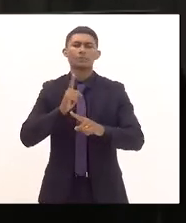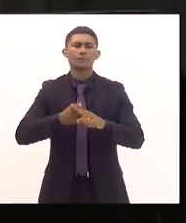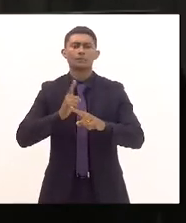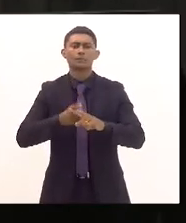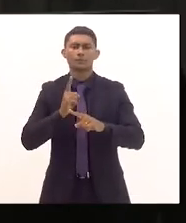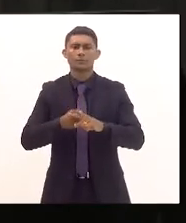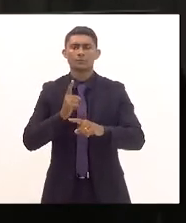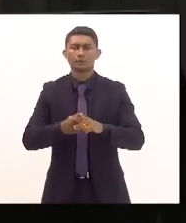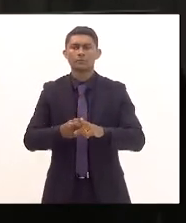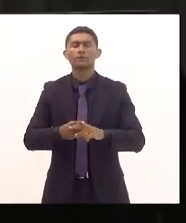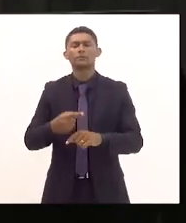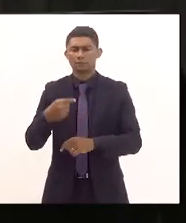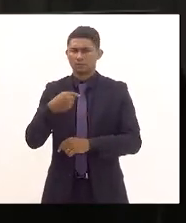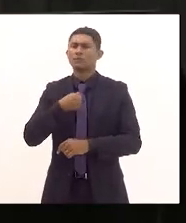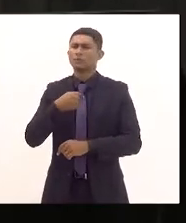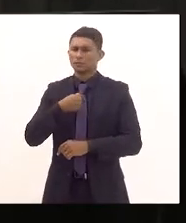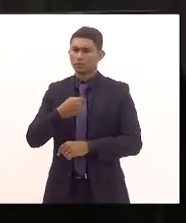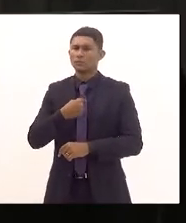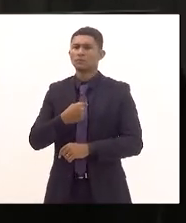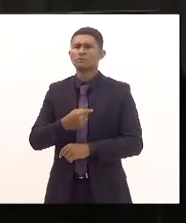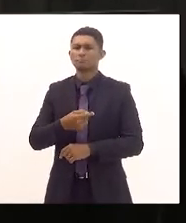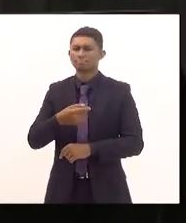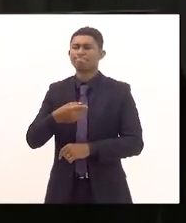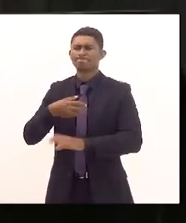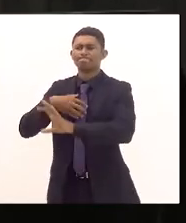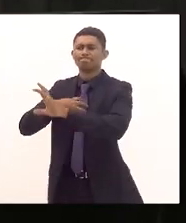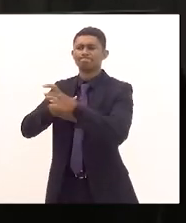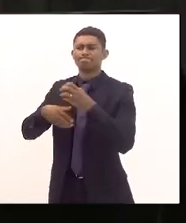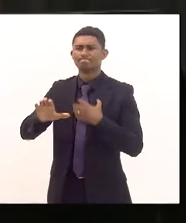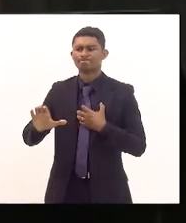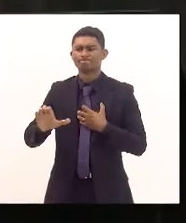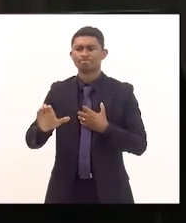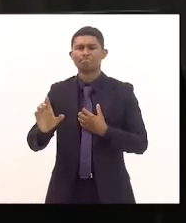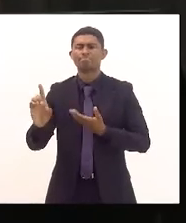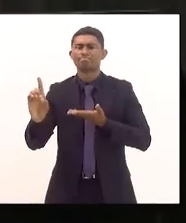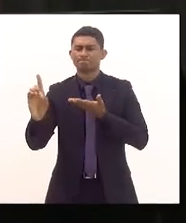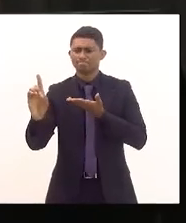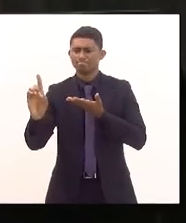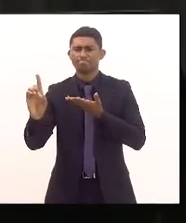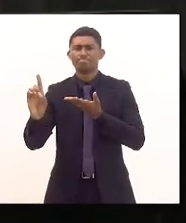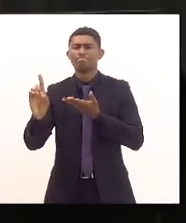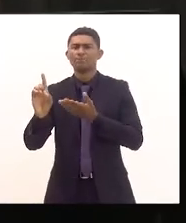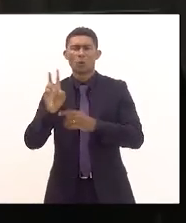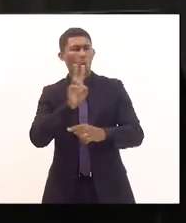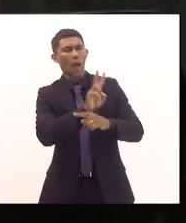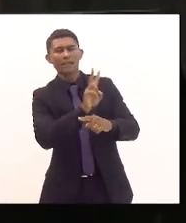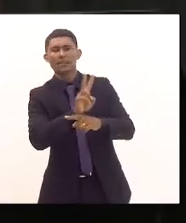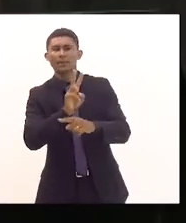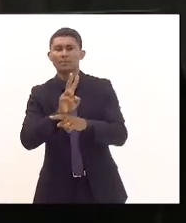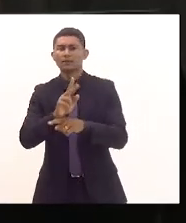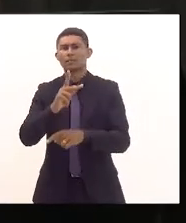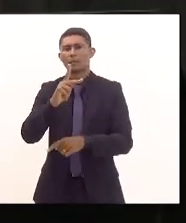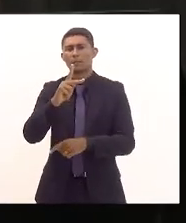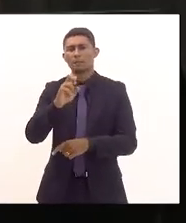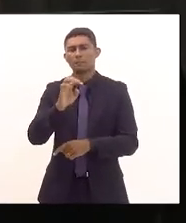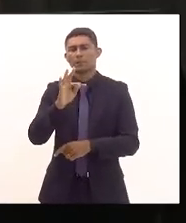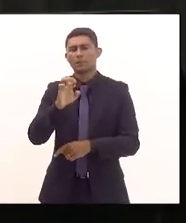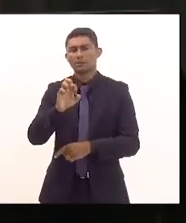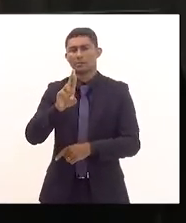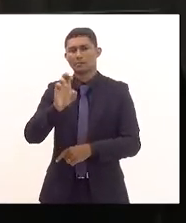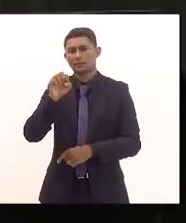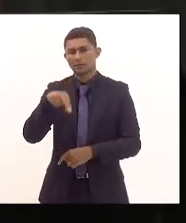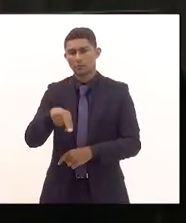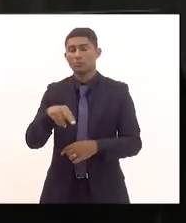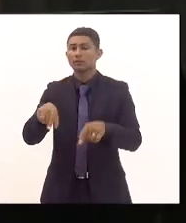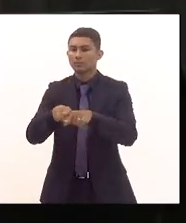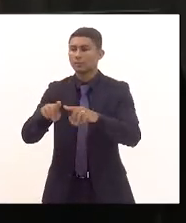prestar a minha total e irrestrita solidariedade ao ser humano Peterson ao guarda municipal e toda a